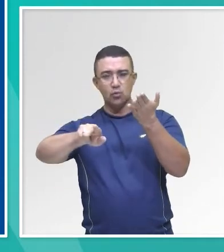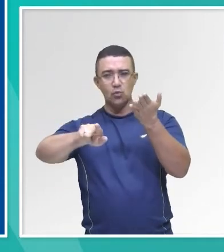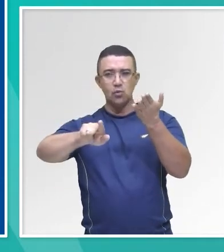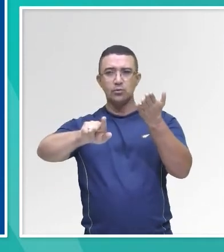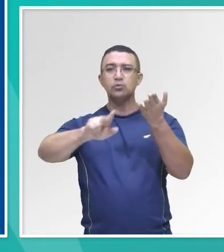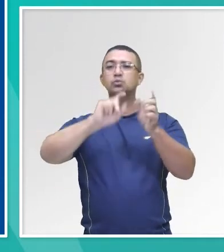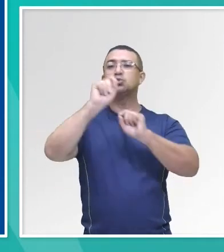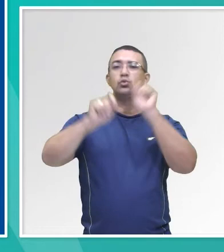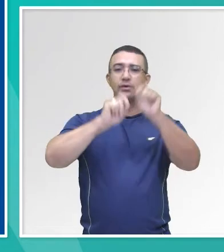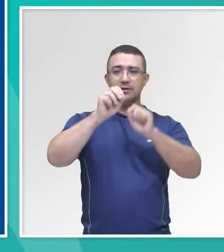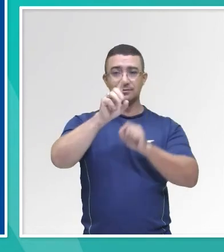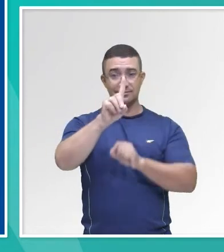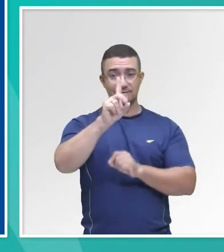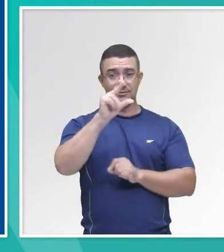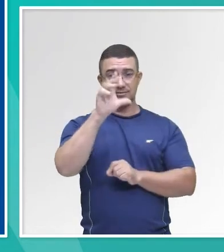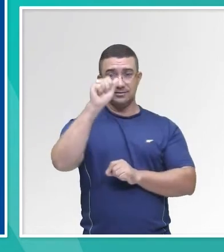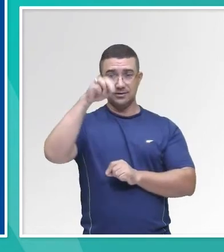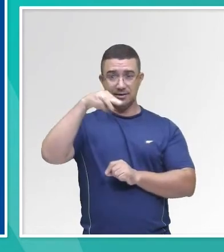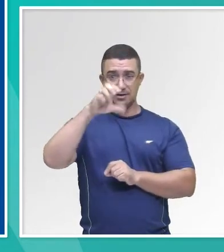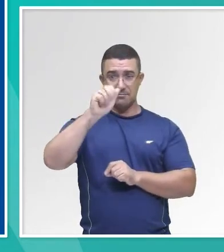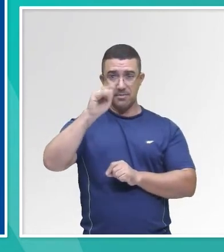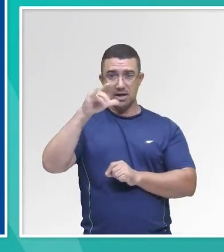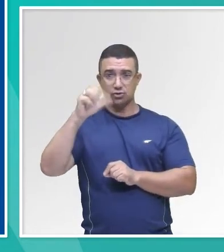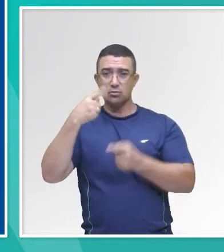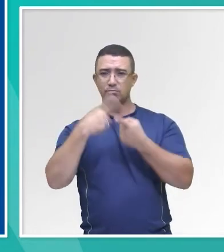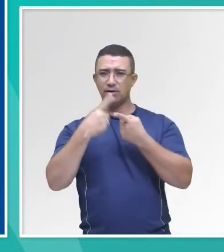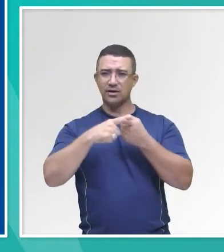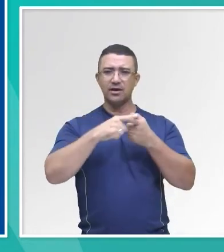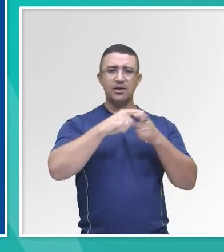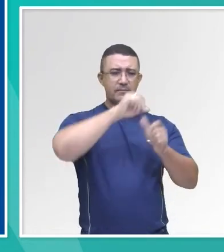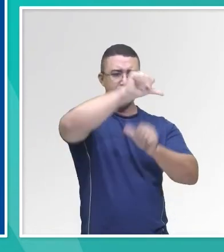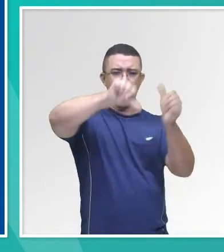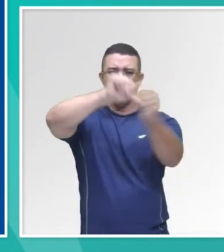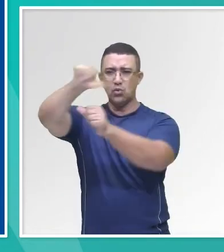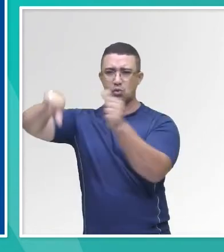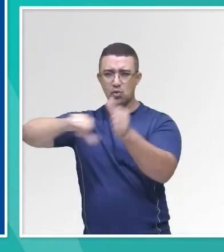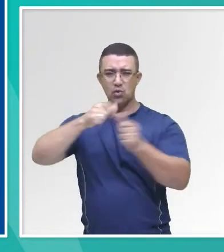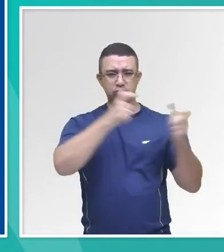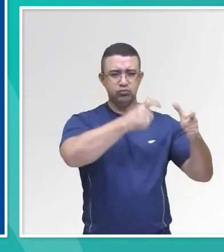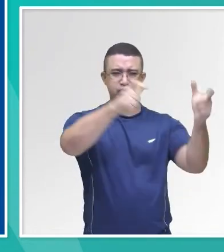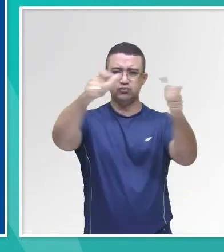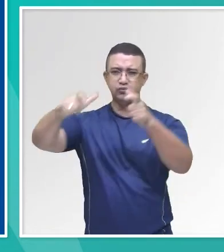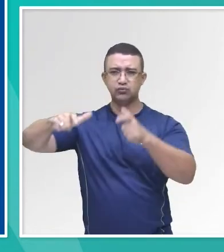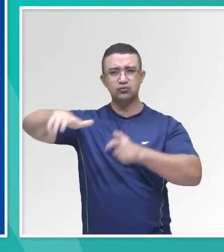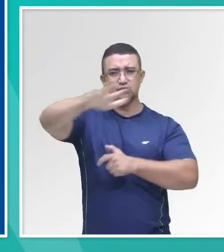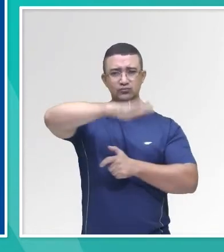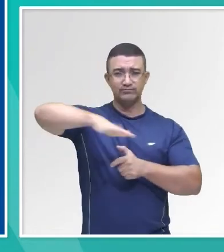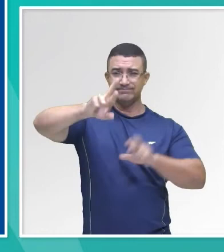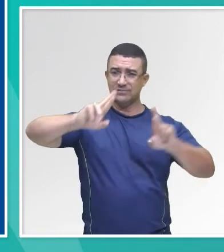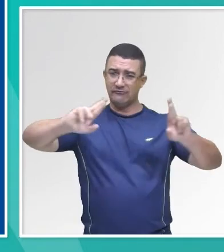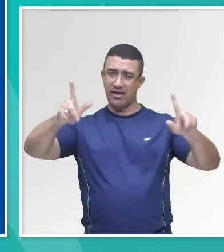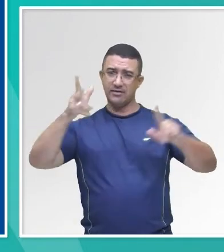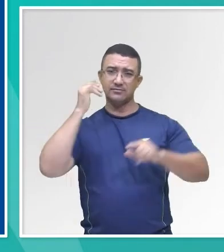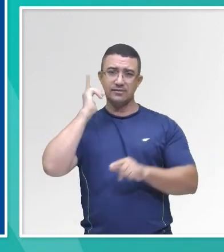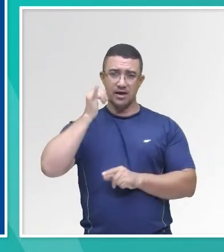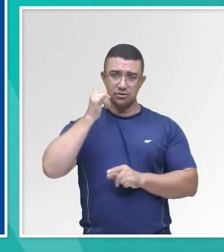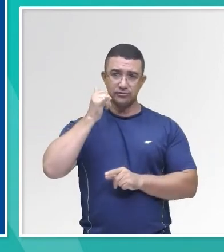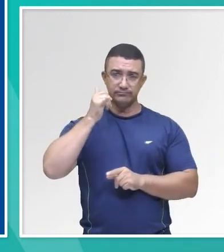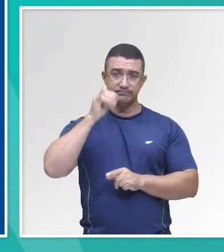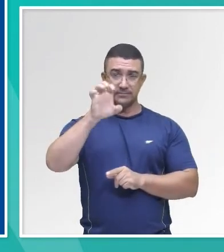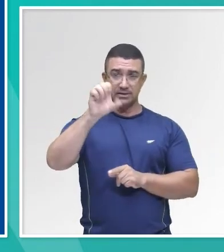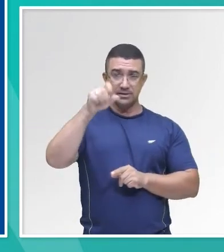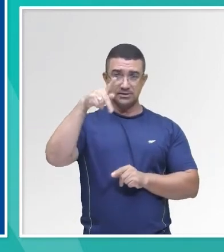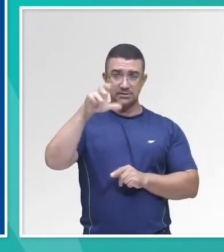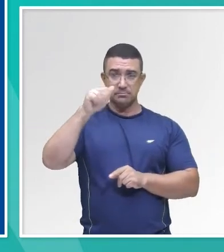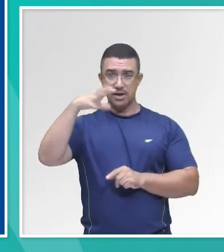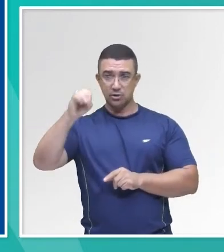por deslocá-los para diferentes ambientes da narrativa. O que é espaço? Espaço é o local onde se passa a